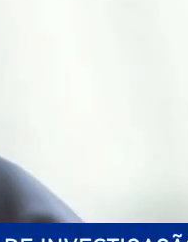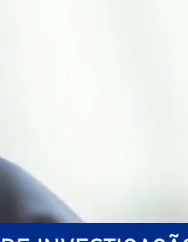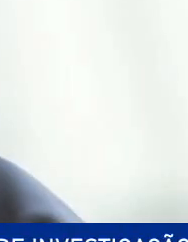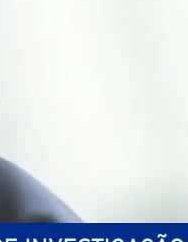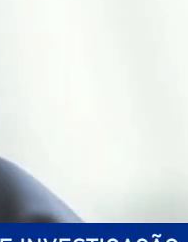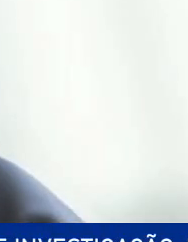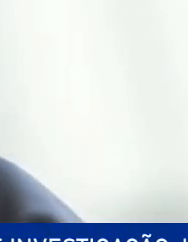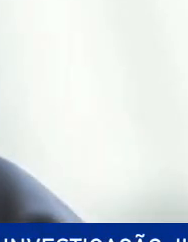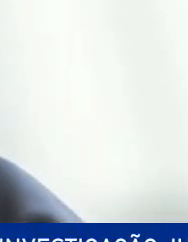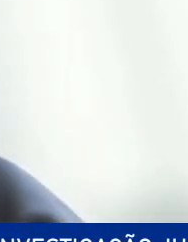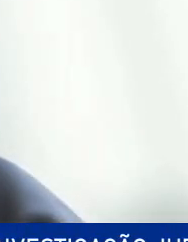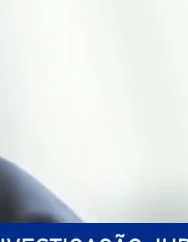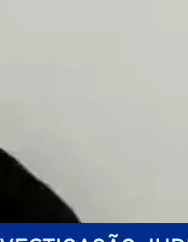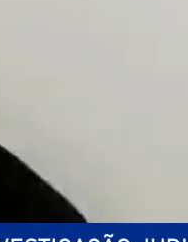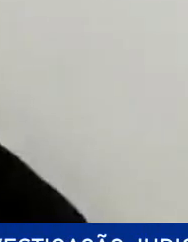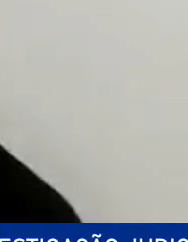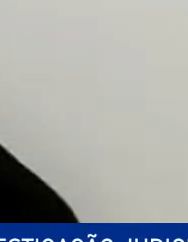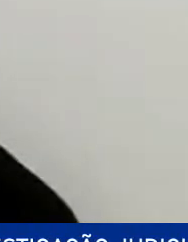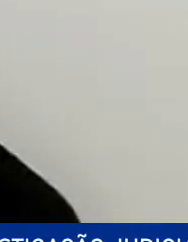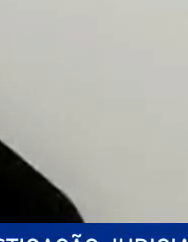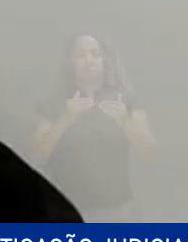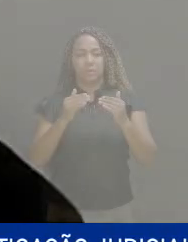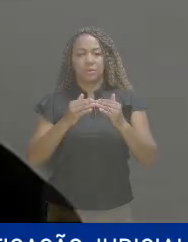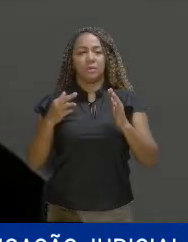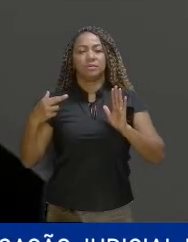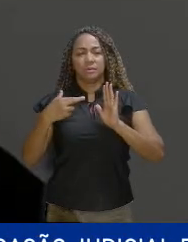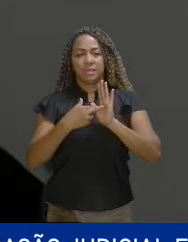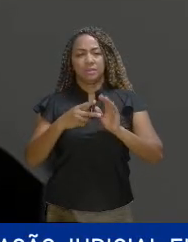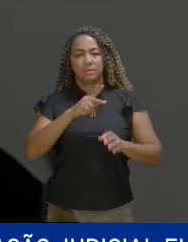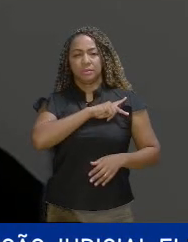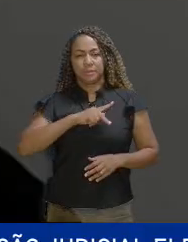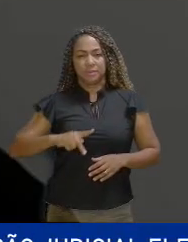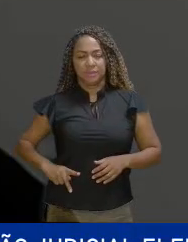Na tela, desembargador Carmo Eu Antônio. acompanho o relator, presidente.